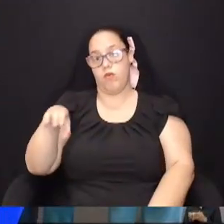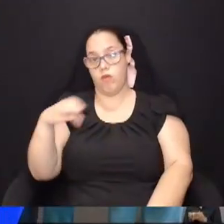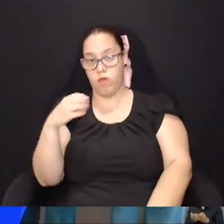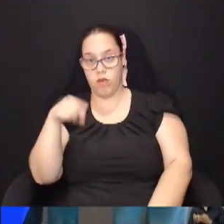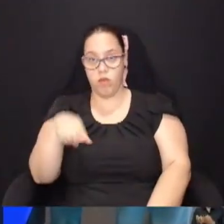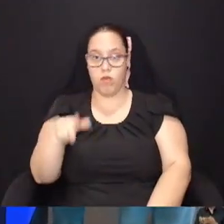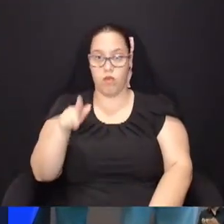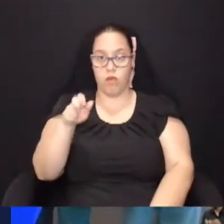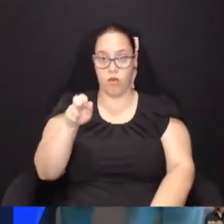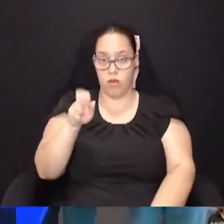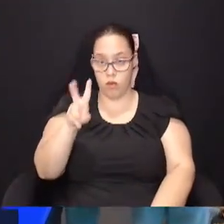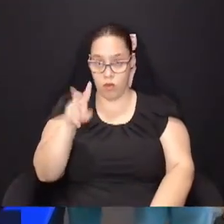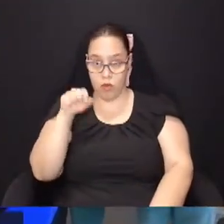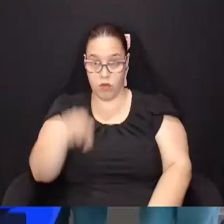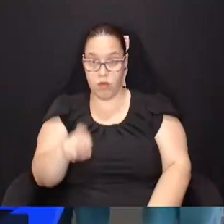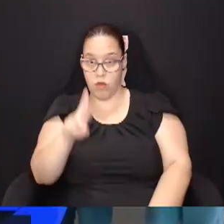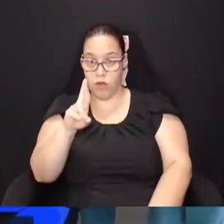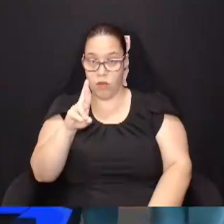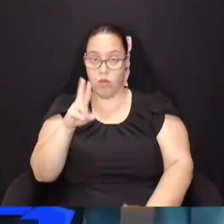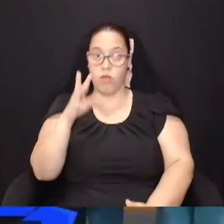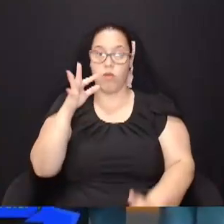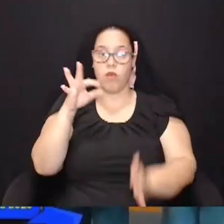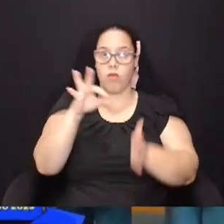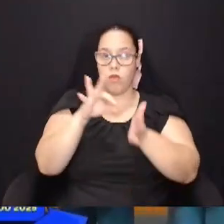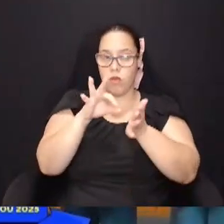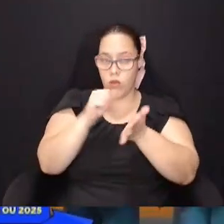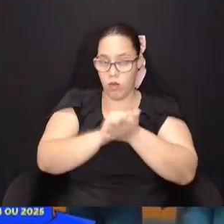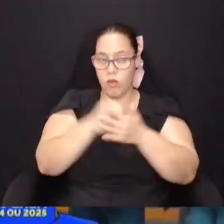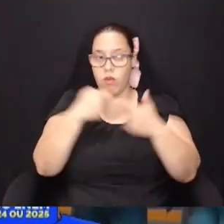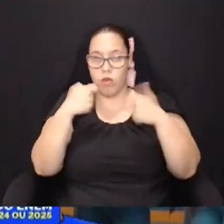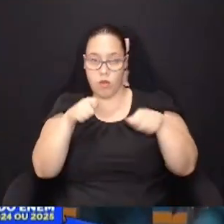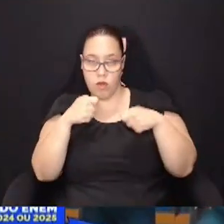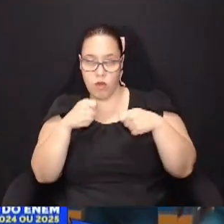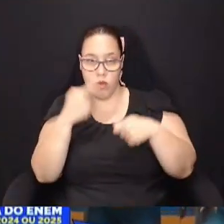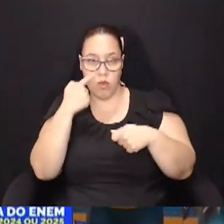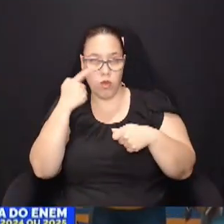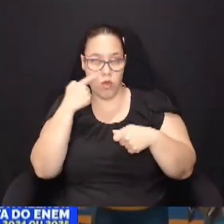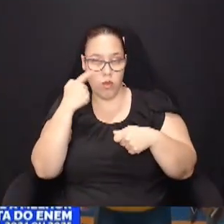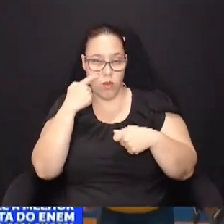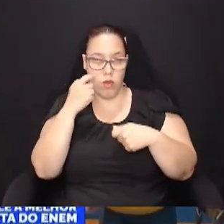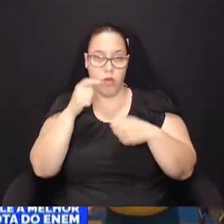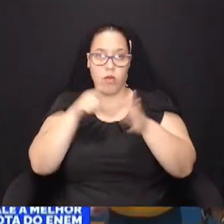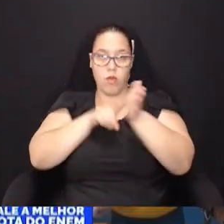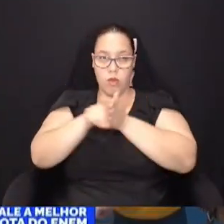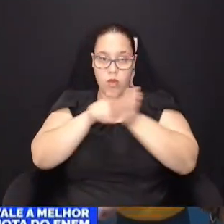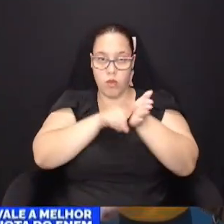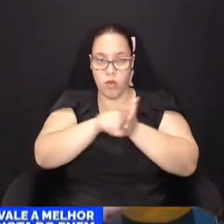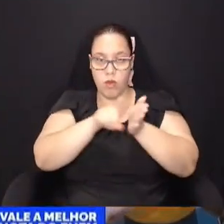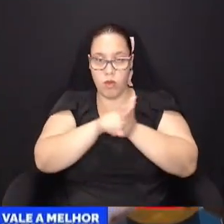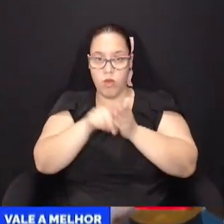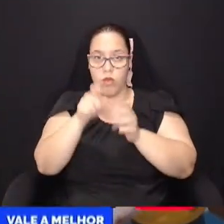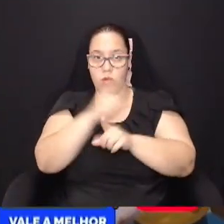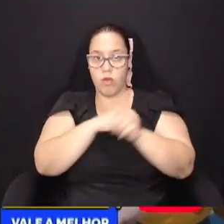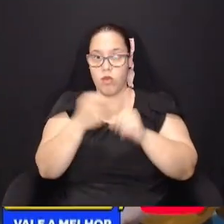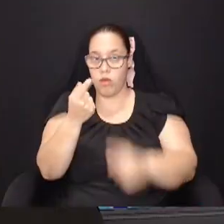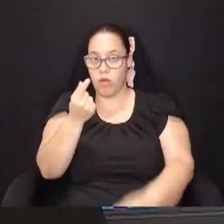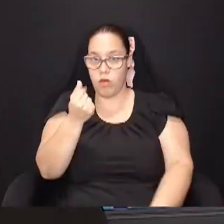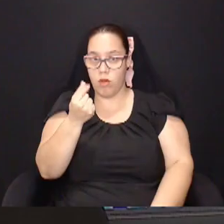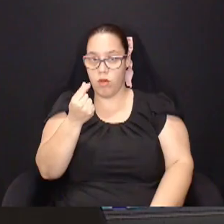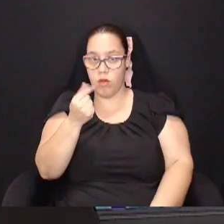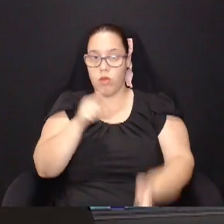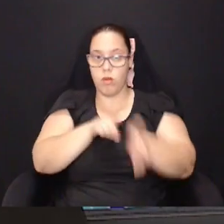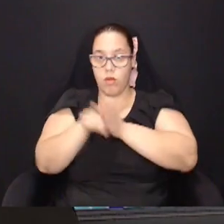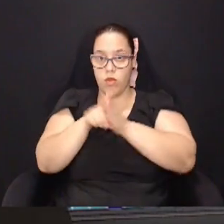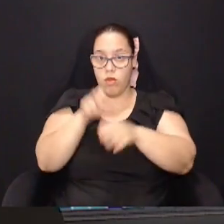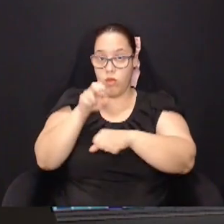acessounico.mec.gov.br, confirmar os dados e, se for preciso, preencher um questionário socioeconômico e pesquisar as vagas.